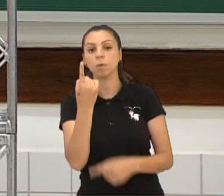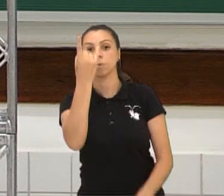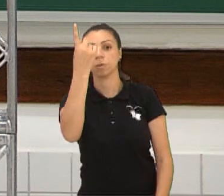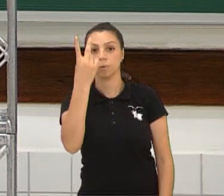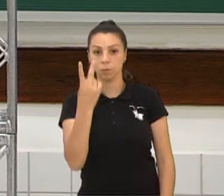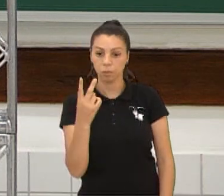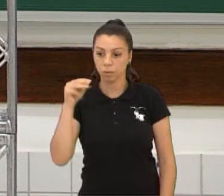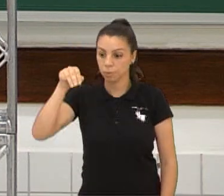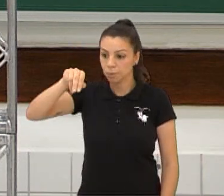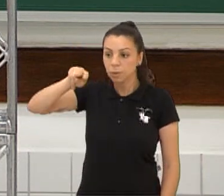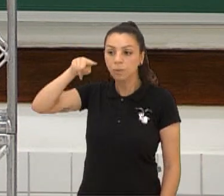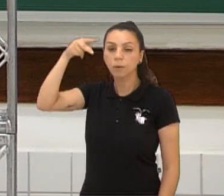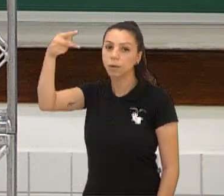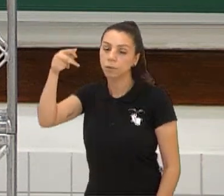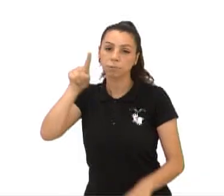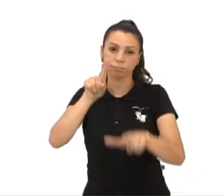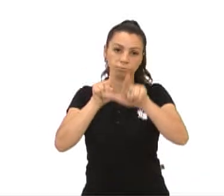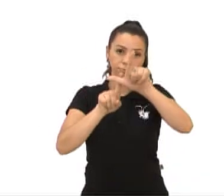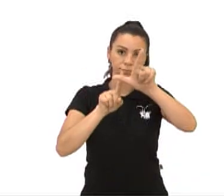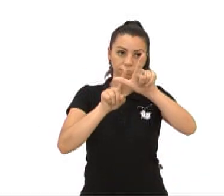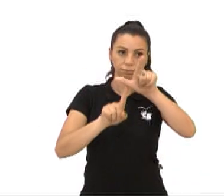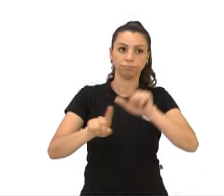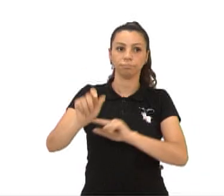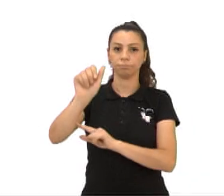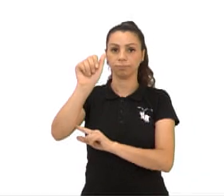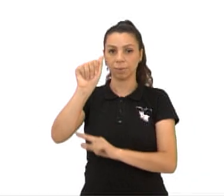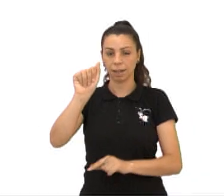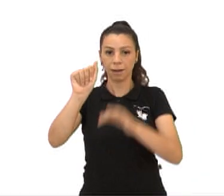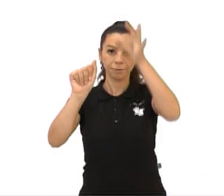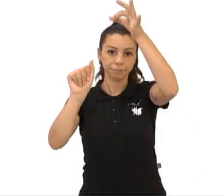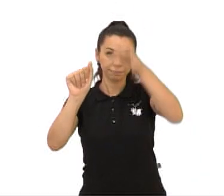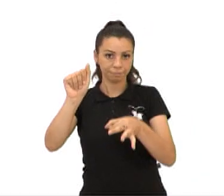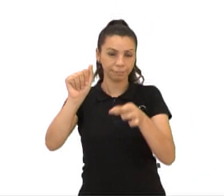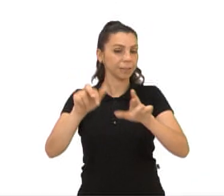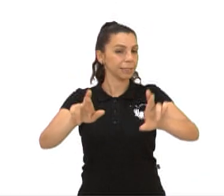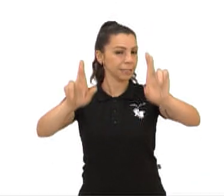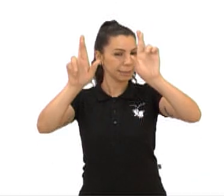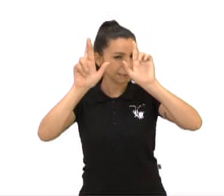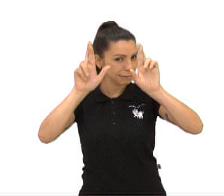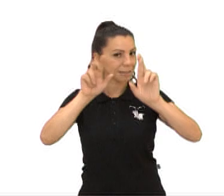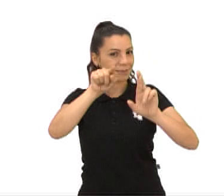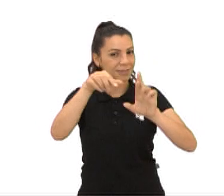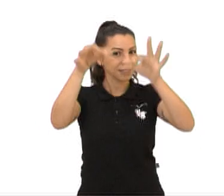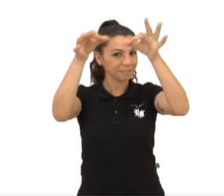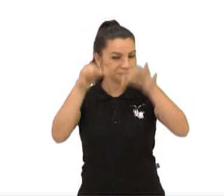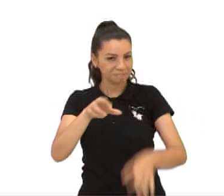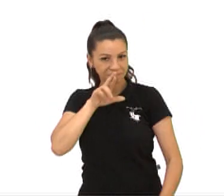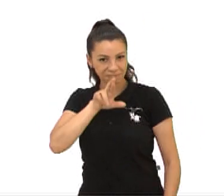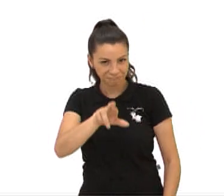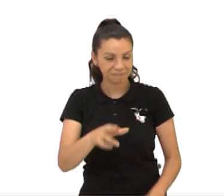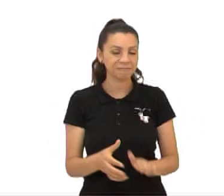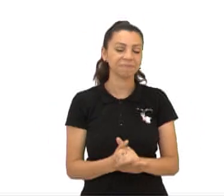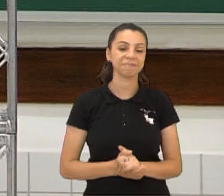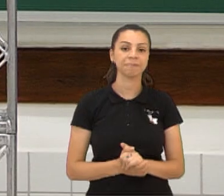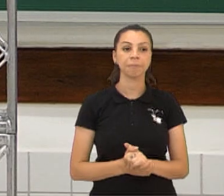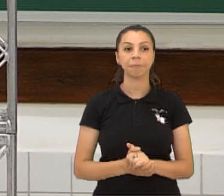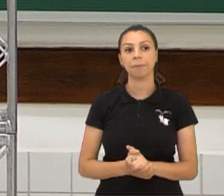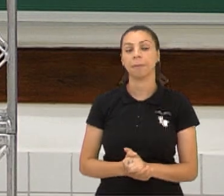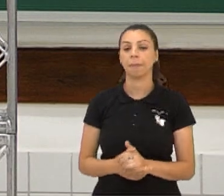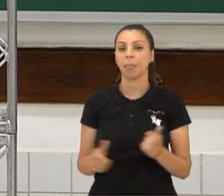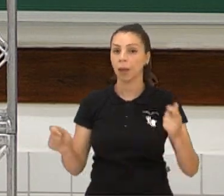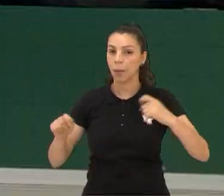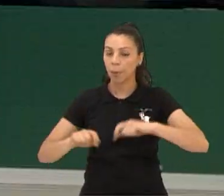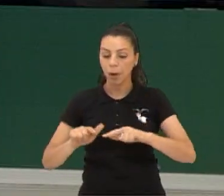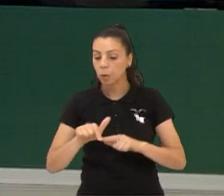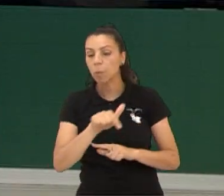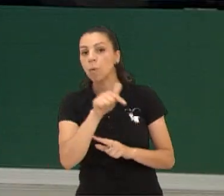letra A. Marcaram aí? Tenho certeza que acertaram. Vamos para mais um? Essa planta a gente vai